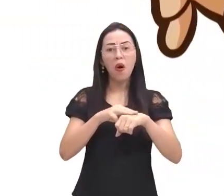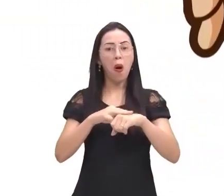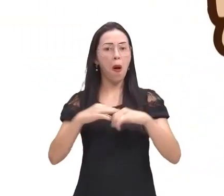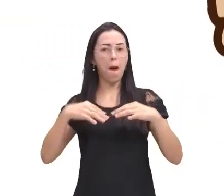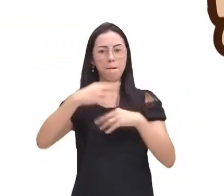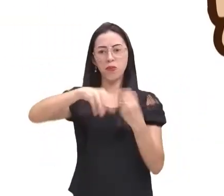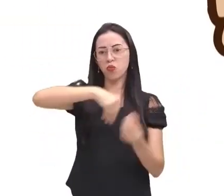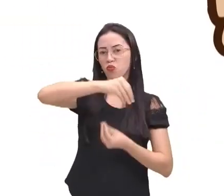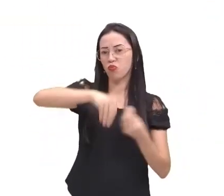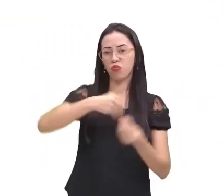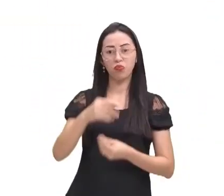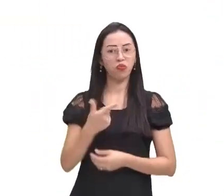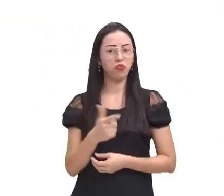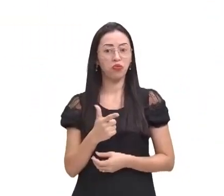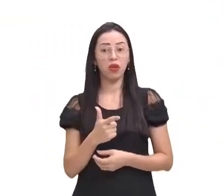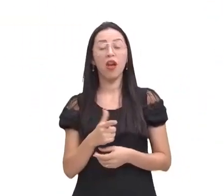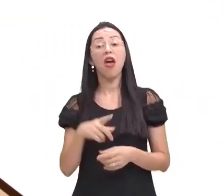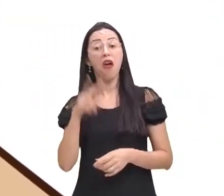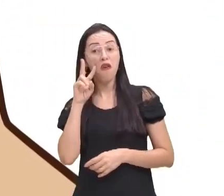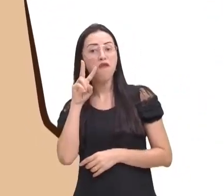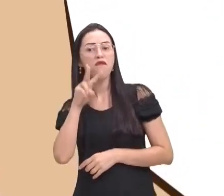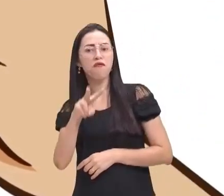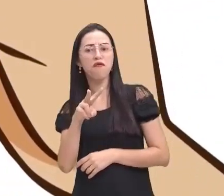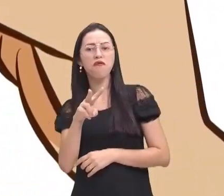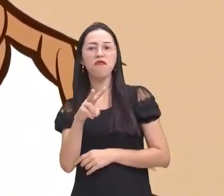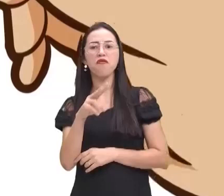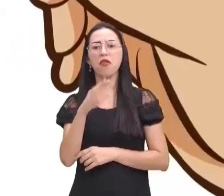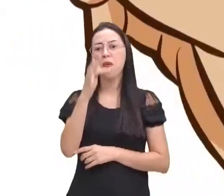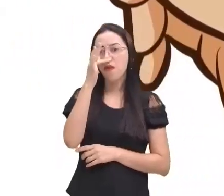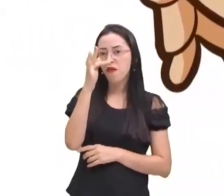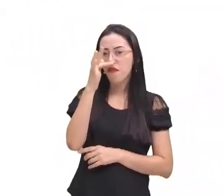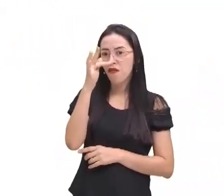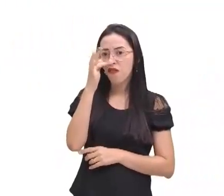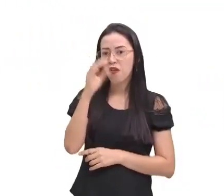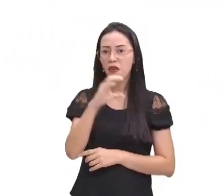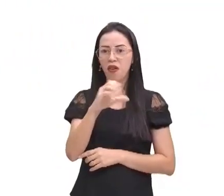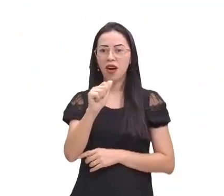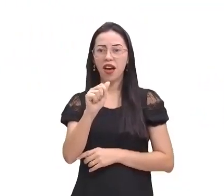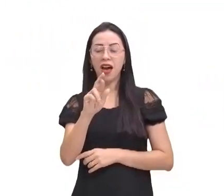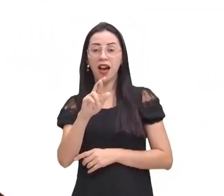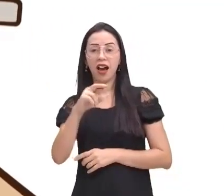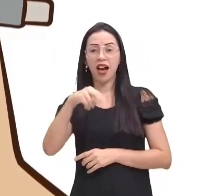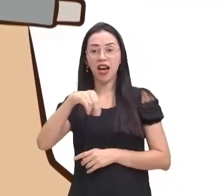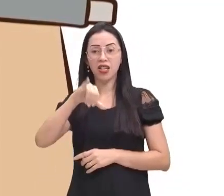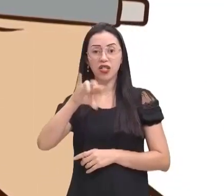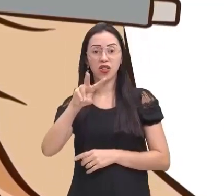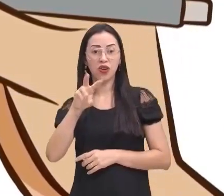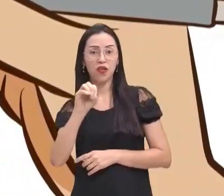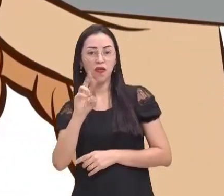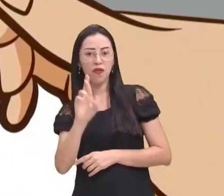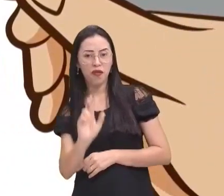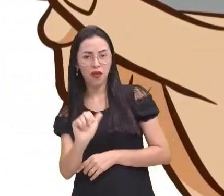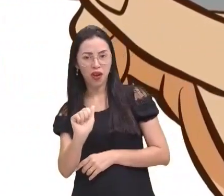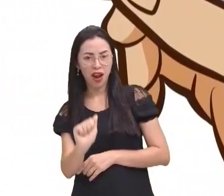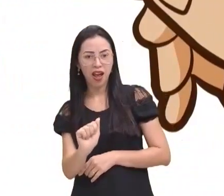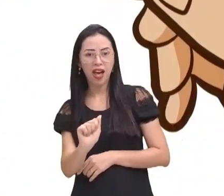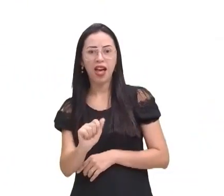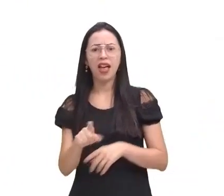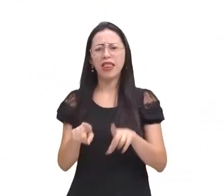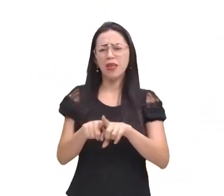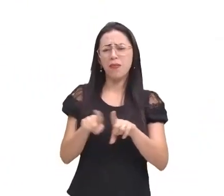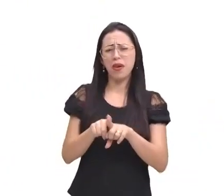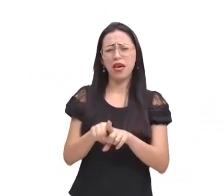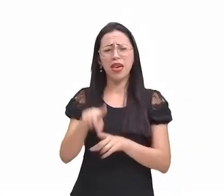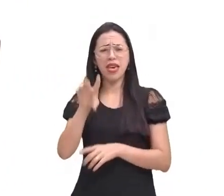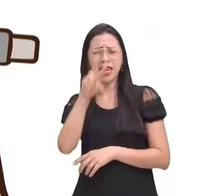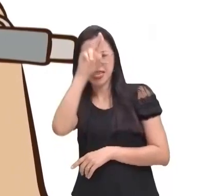uma planta carnívora e quando passamos o dedo ela se fechava. Também vi um sapo esmagado e tive muito medo dos insetos.